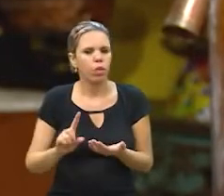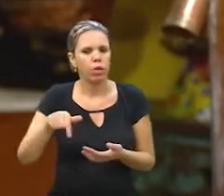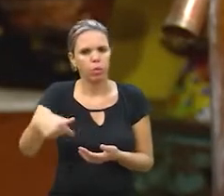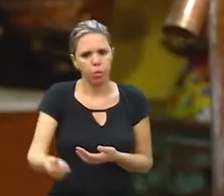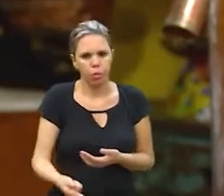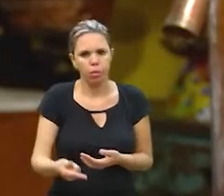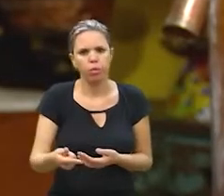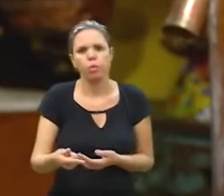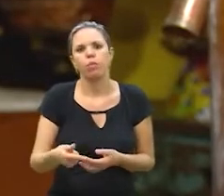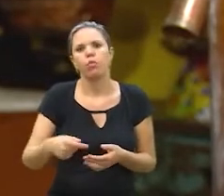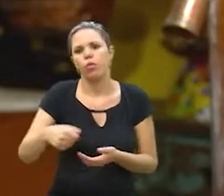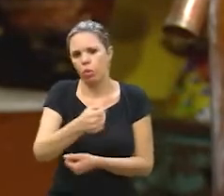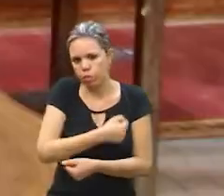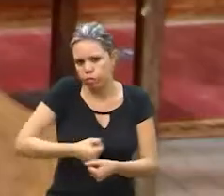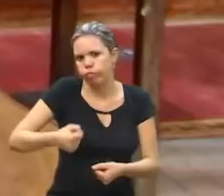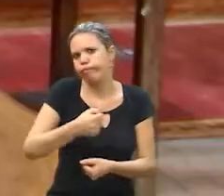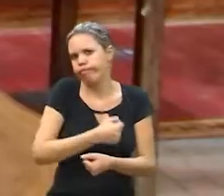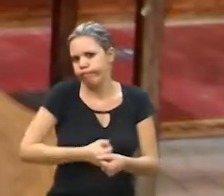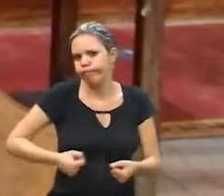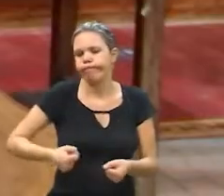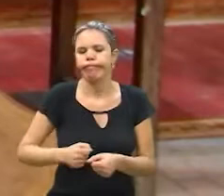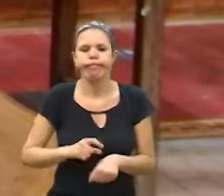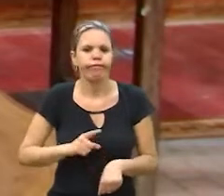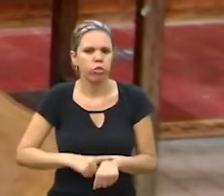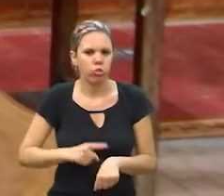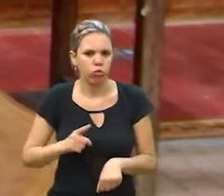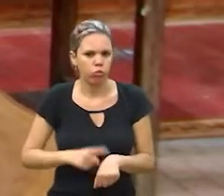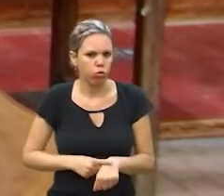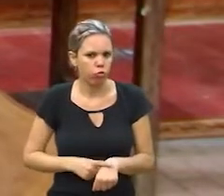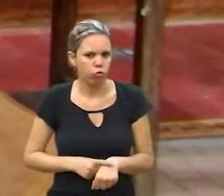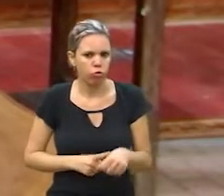que você estiver puxando ele ali. Entendi. Então, na hora que esse